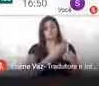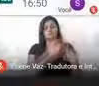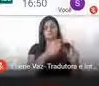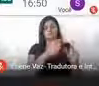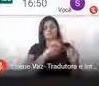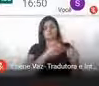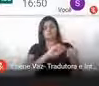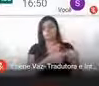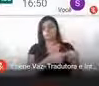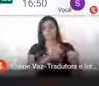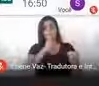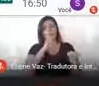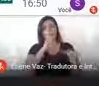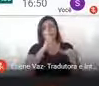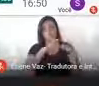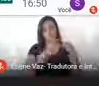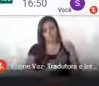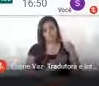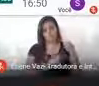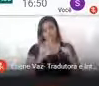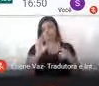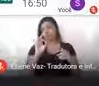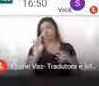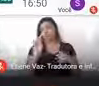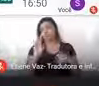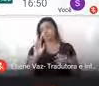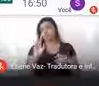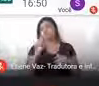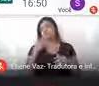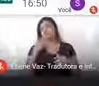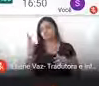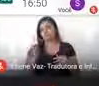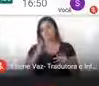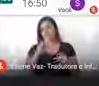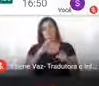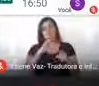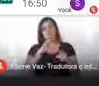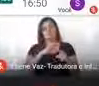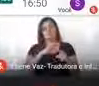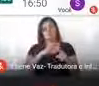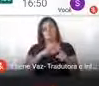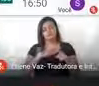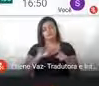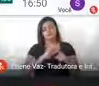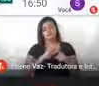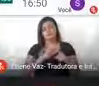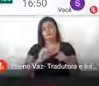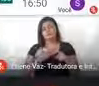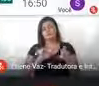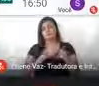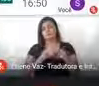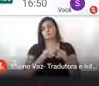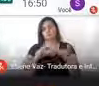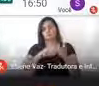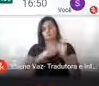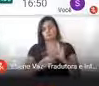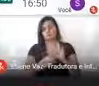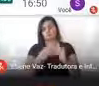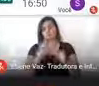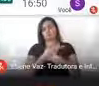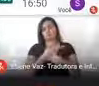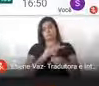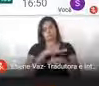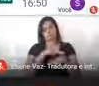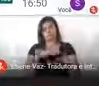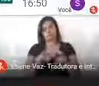aplicamos apenas os questionários fonético-fonológico e semântico-lexical. Então, para termos uma ideia de que se tratam